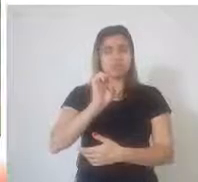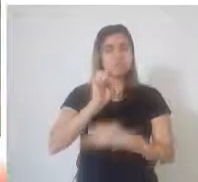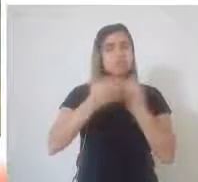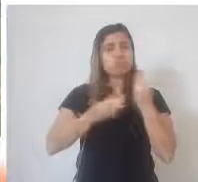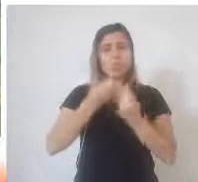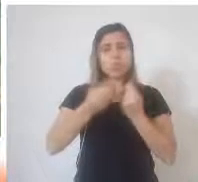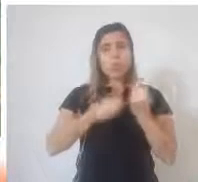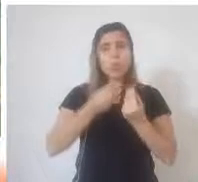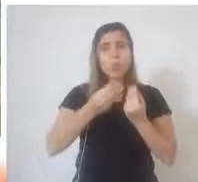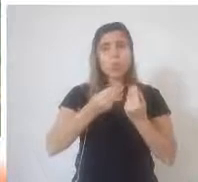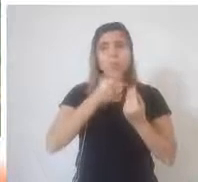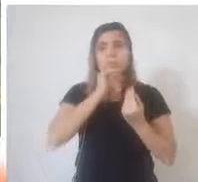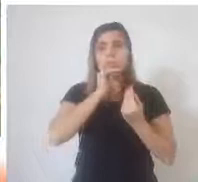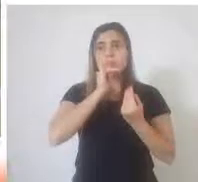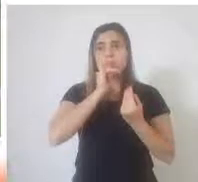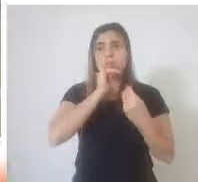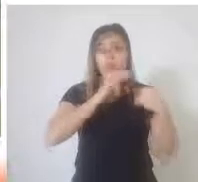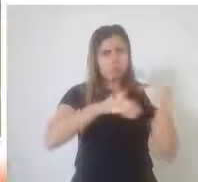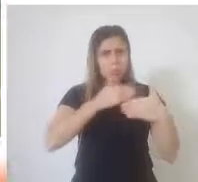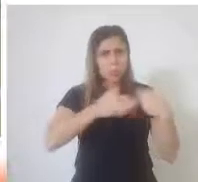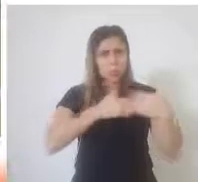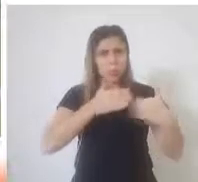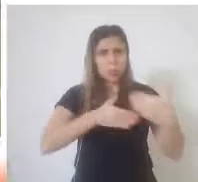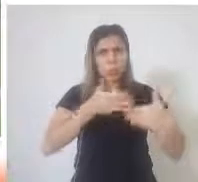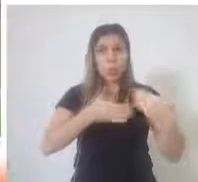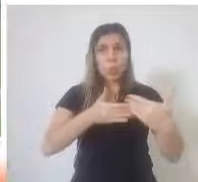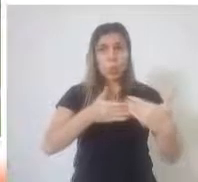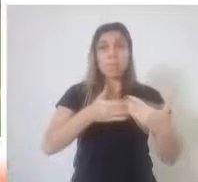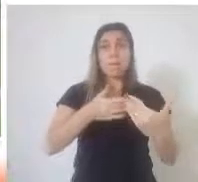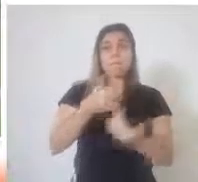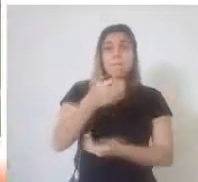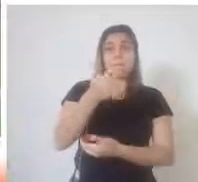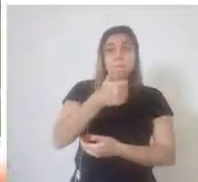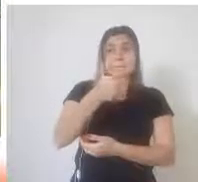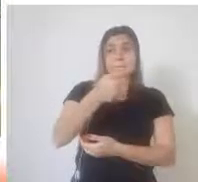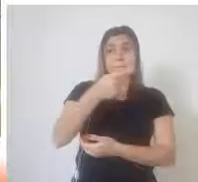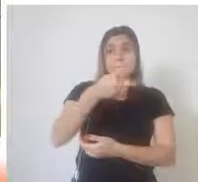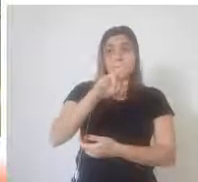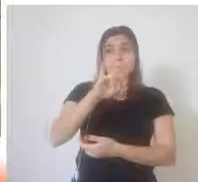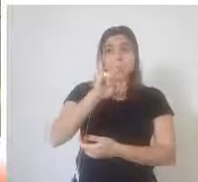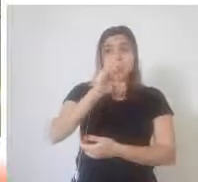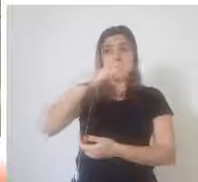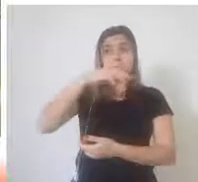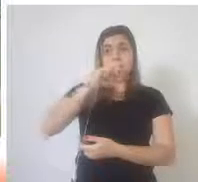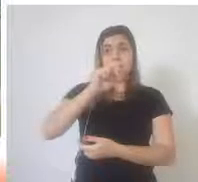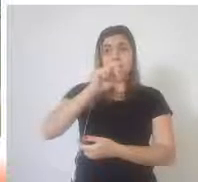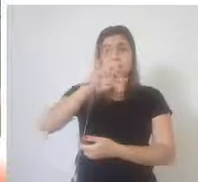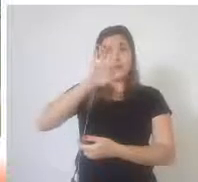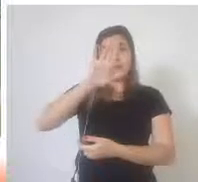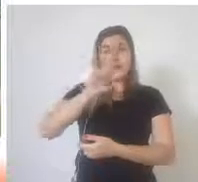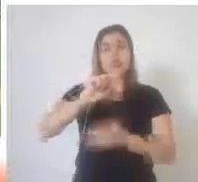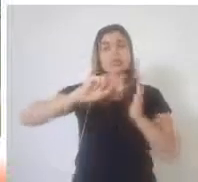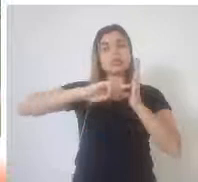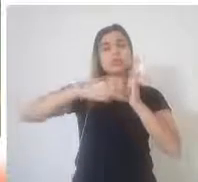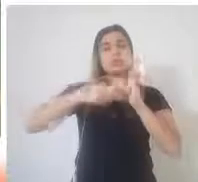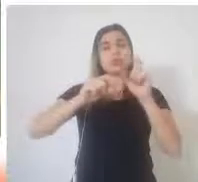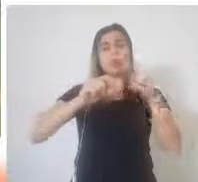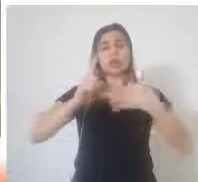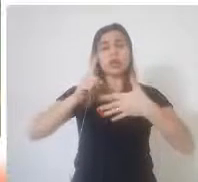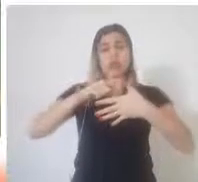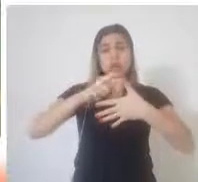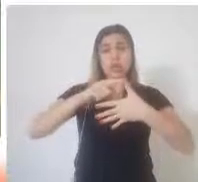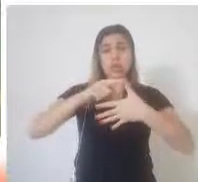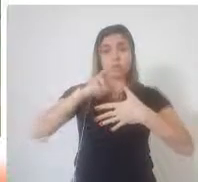determinado organismo. A produtividade primária, né, primária é do primeiro